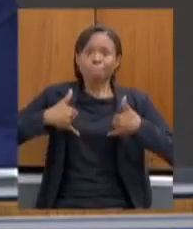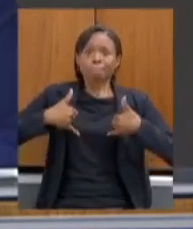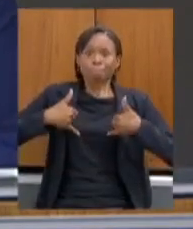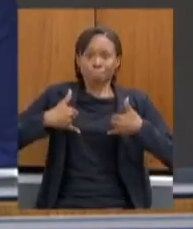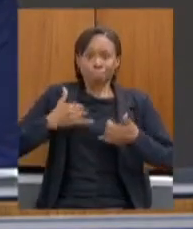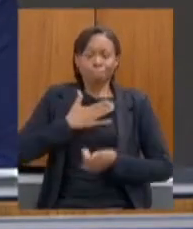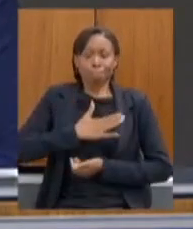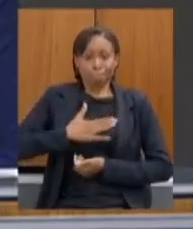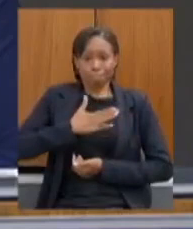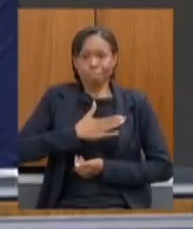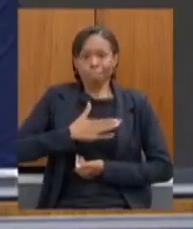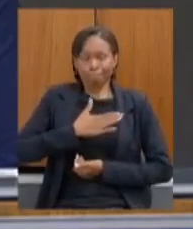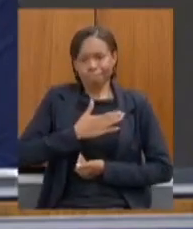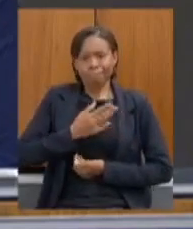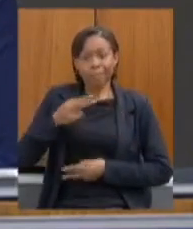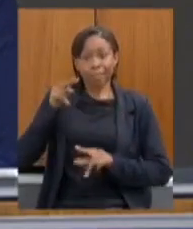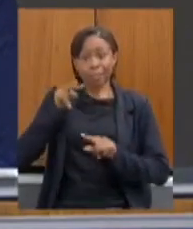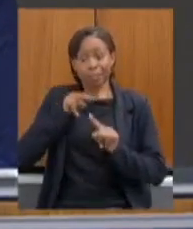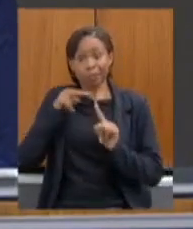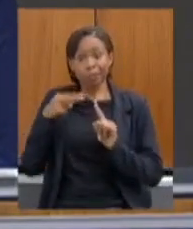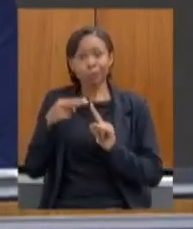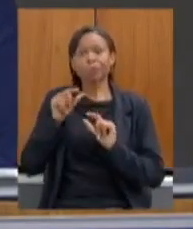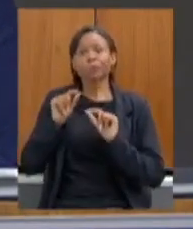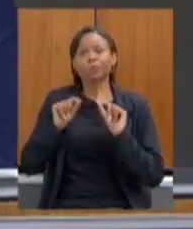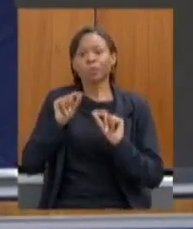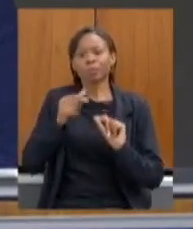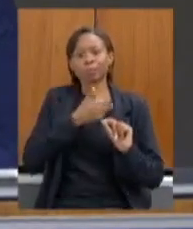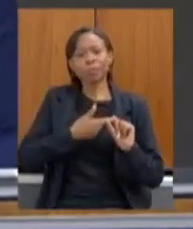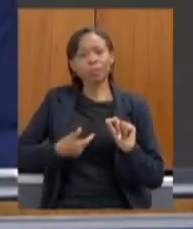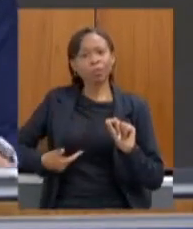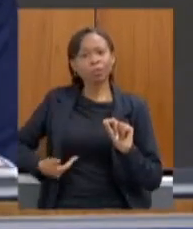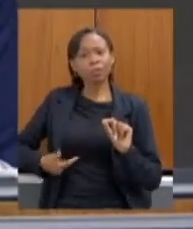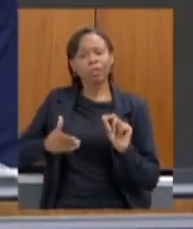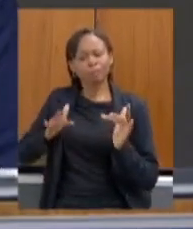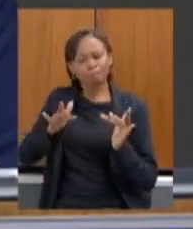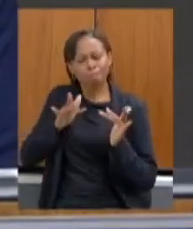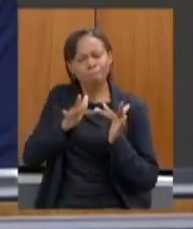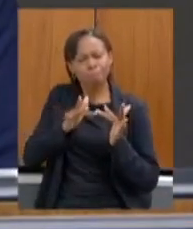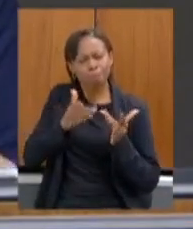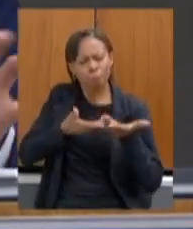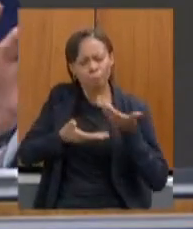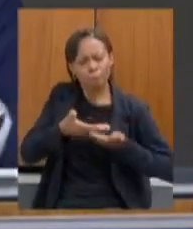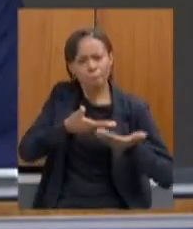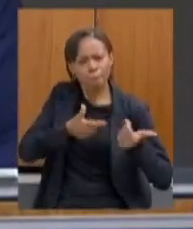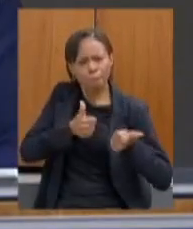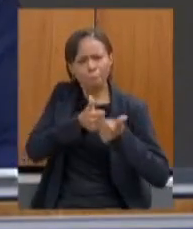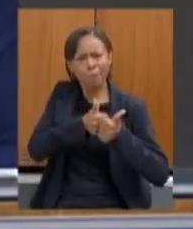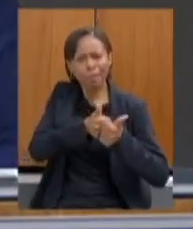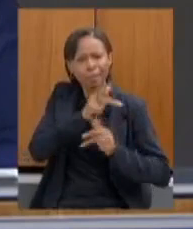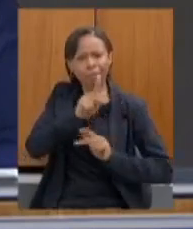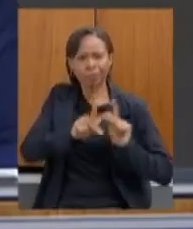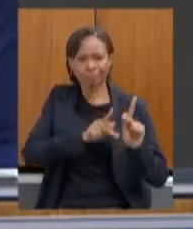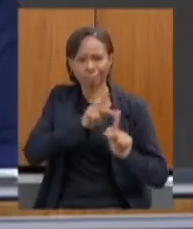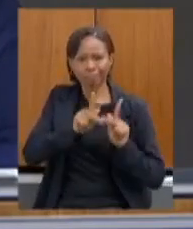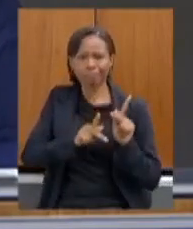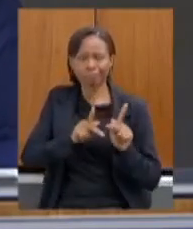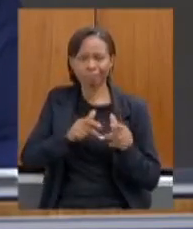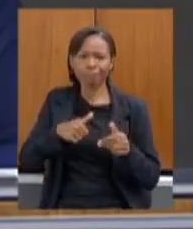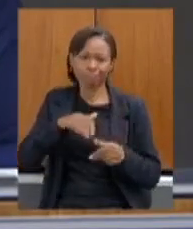na nossa leitura, isso é o governo mais próximo do cidadão. E é importante só fazer um